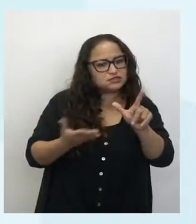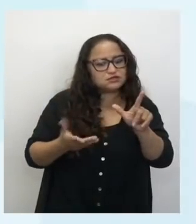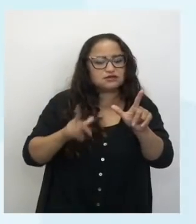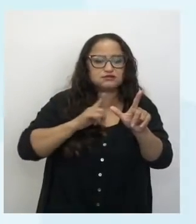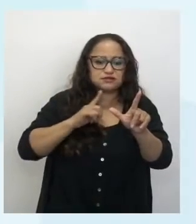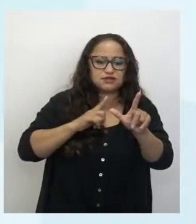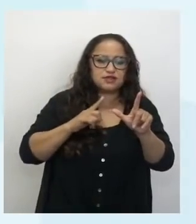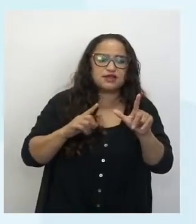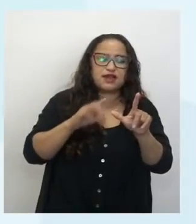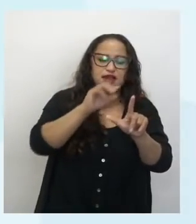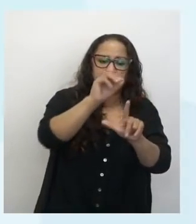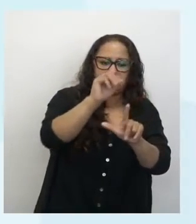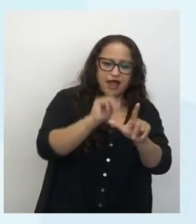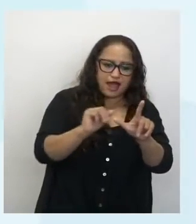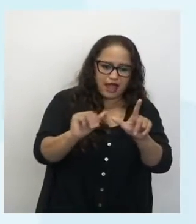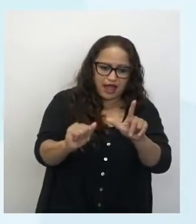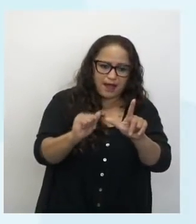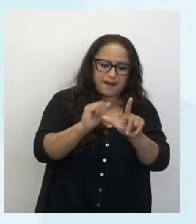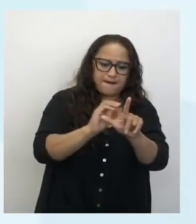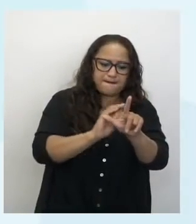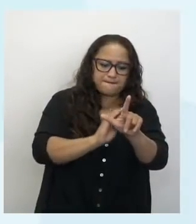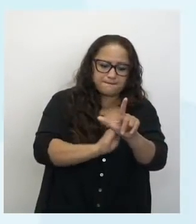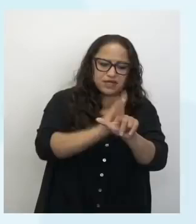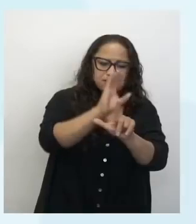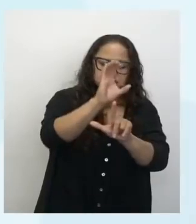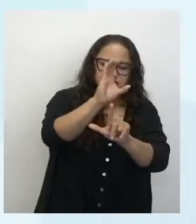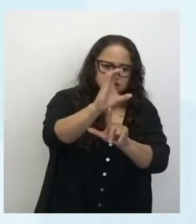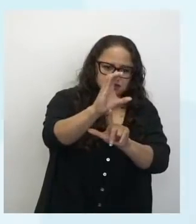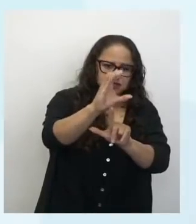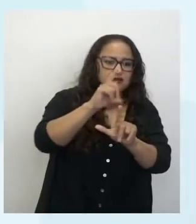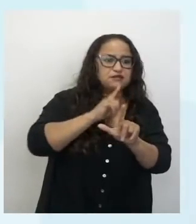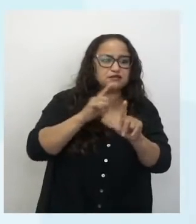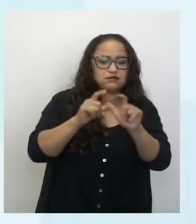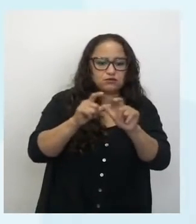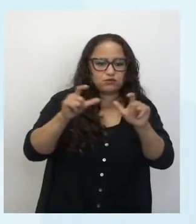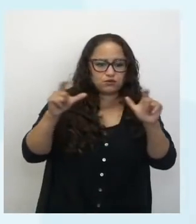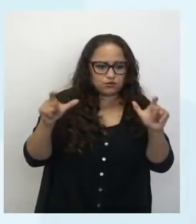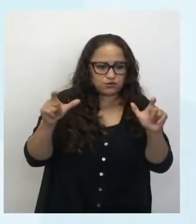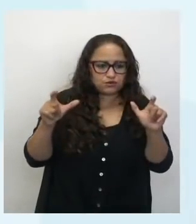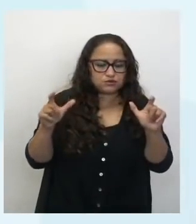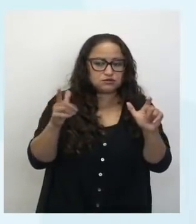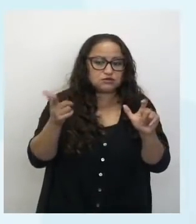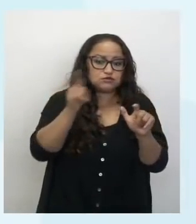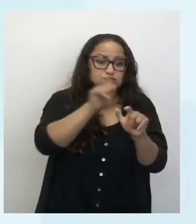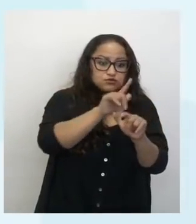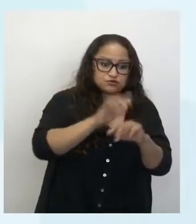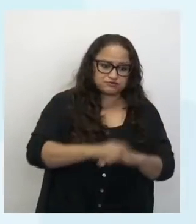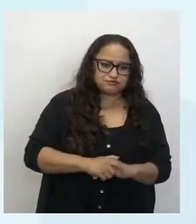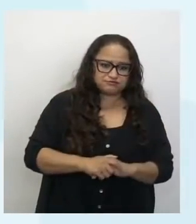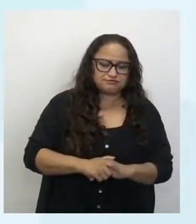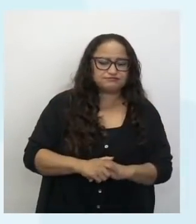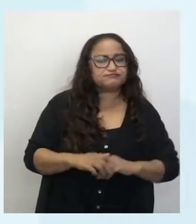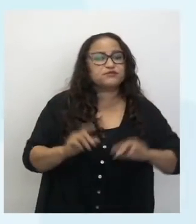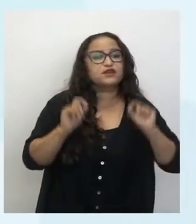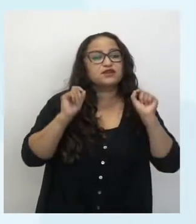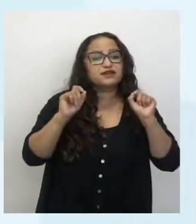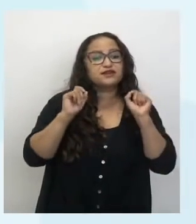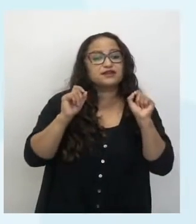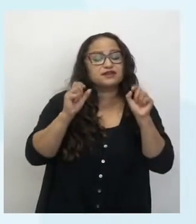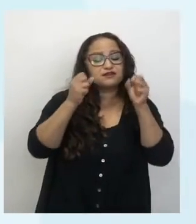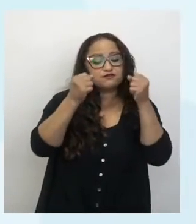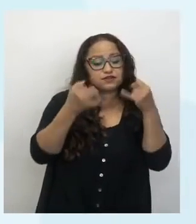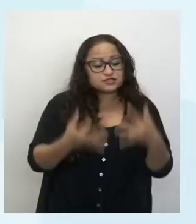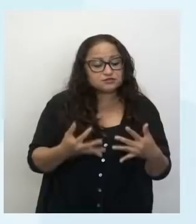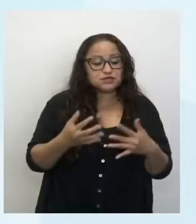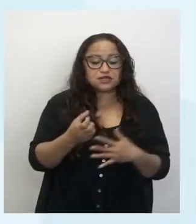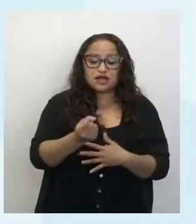aqui, ó, ABC, ele foi ampliado, ele foi aumentado algumas vezes. E ó, quem vai dizer quantas